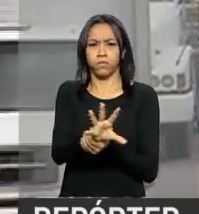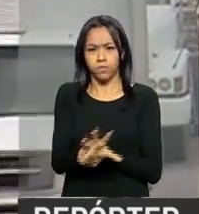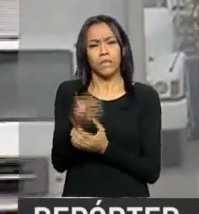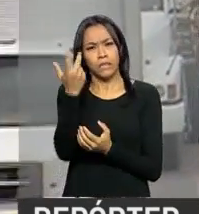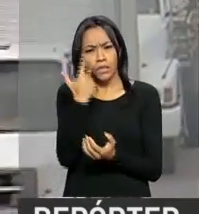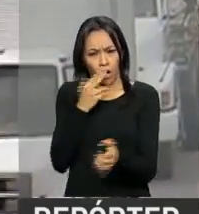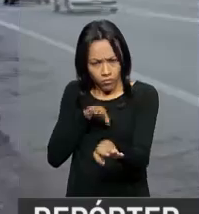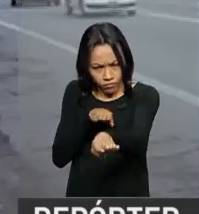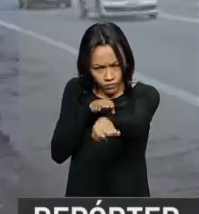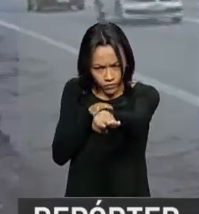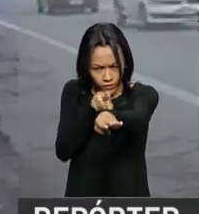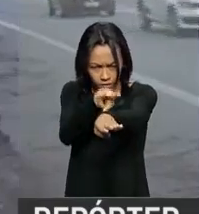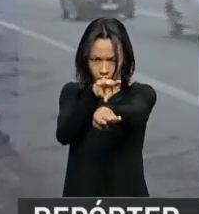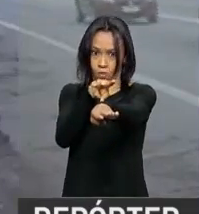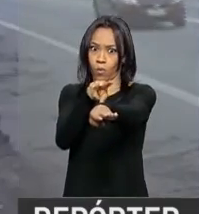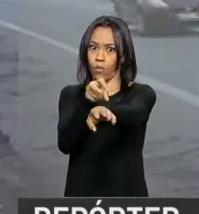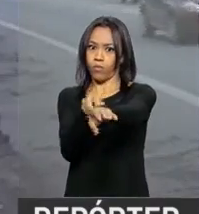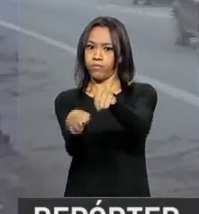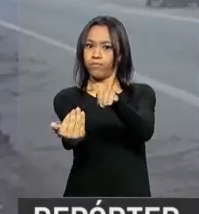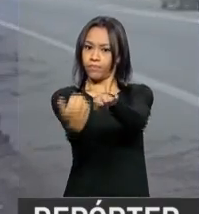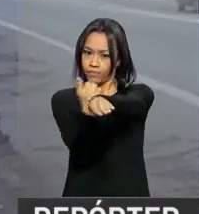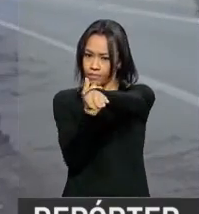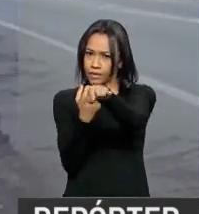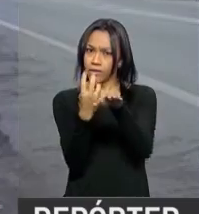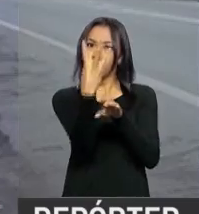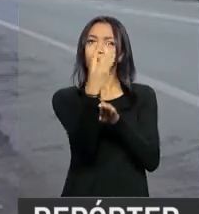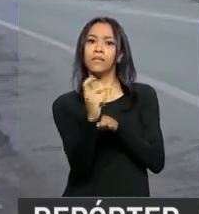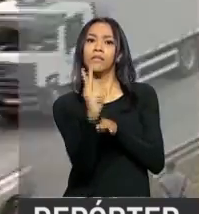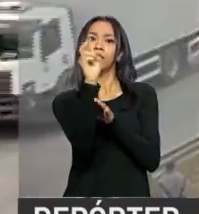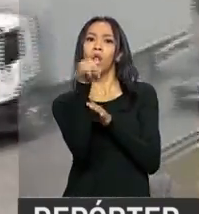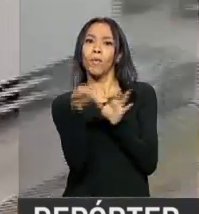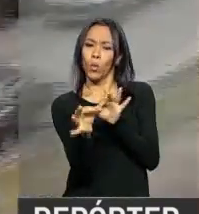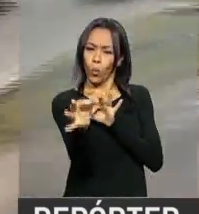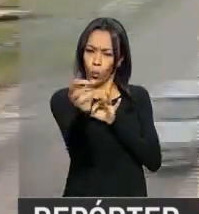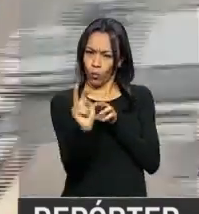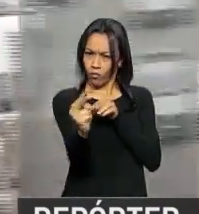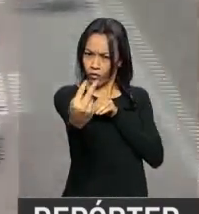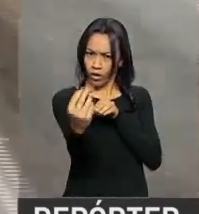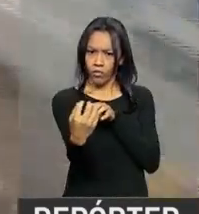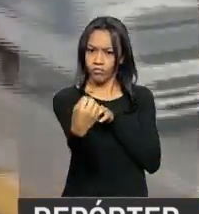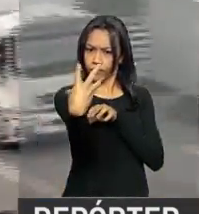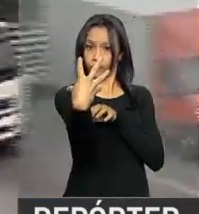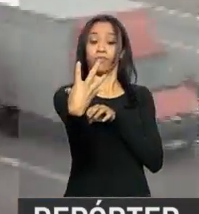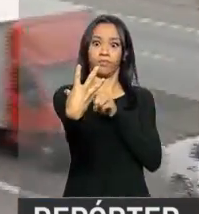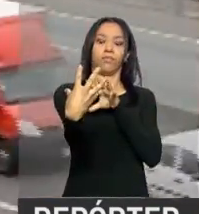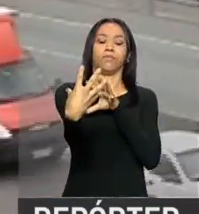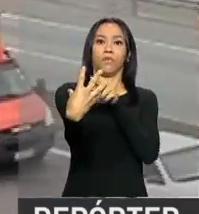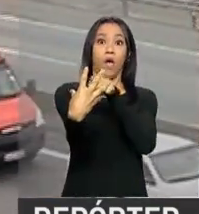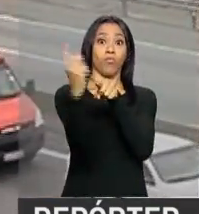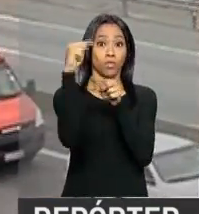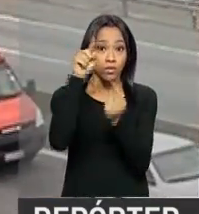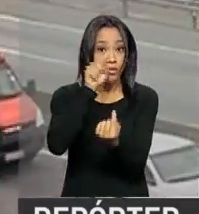trafegando em sentido contrário seja avistado a cerca de 3 quilômetros de distância. O objetivo da lei é diminuir o número de acidentes